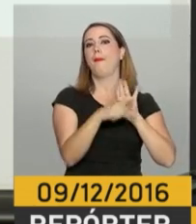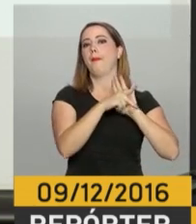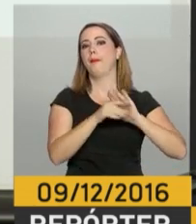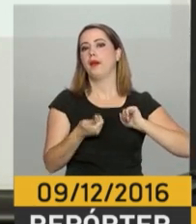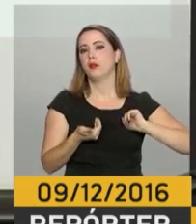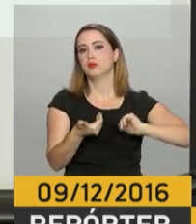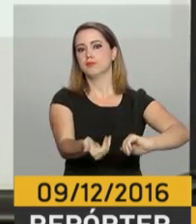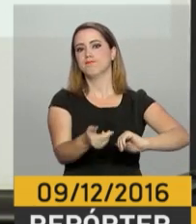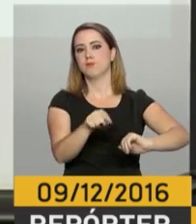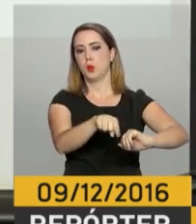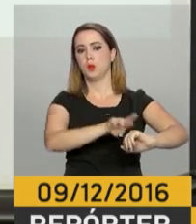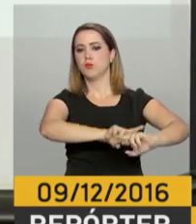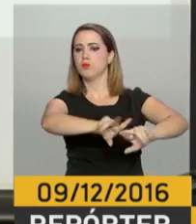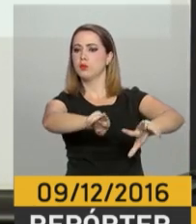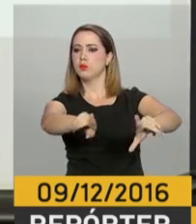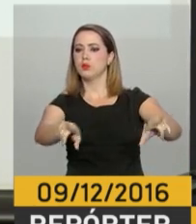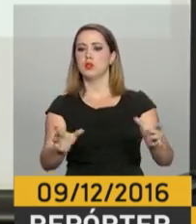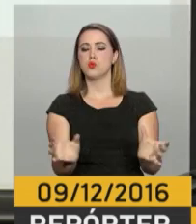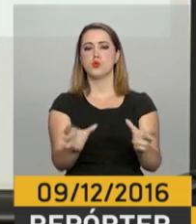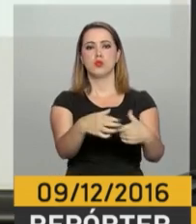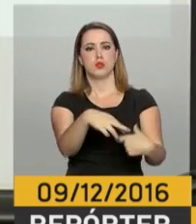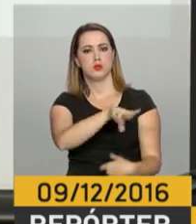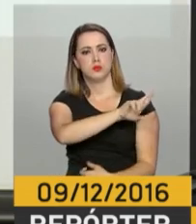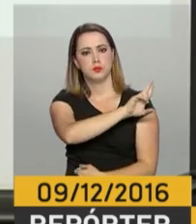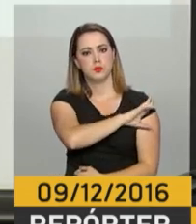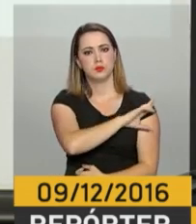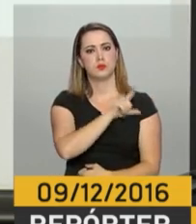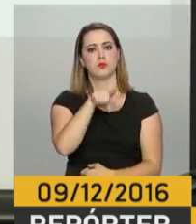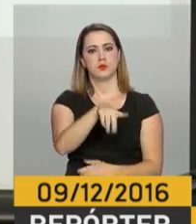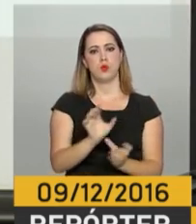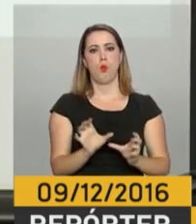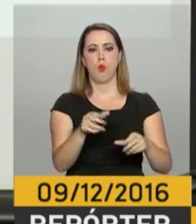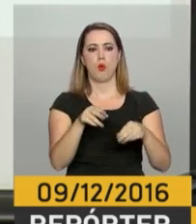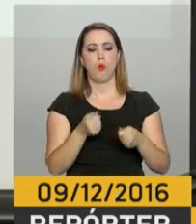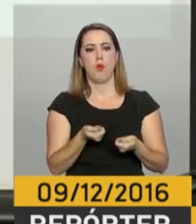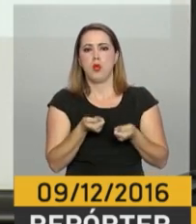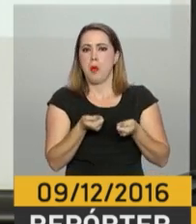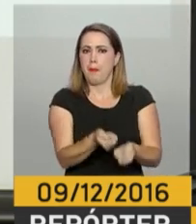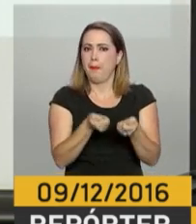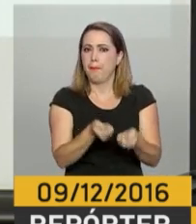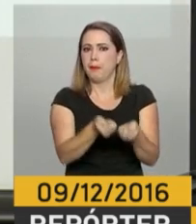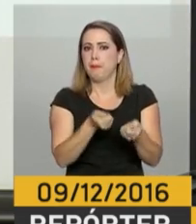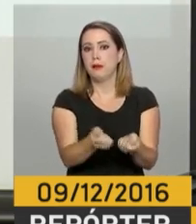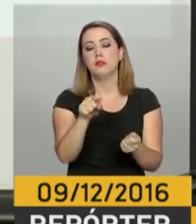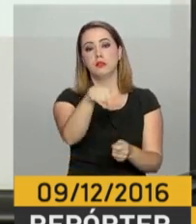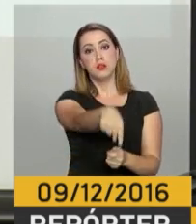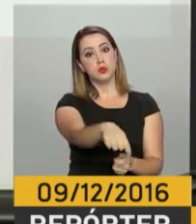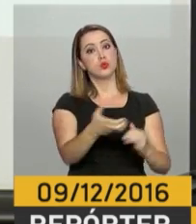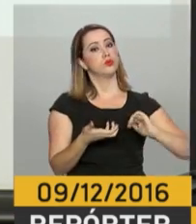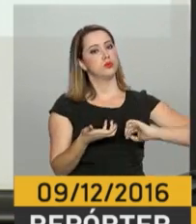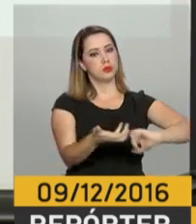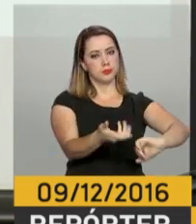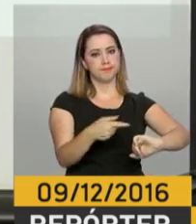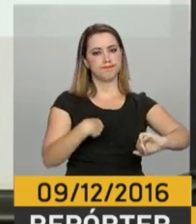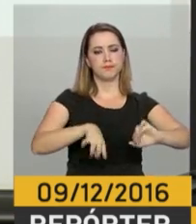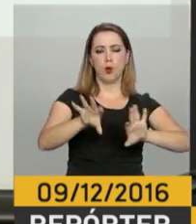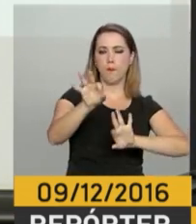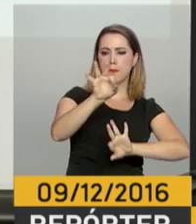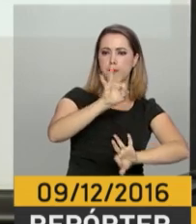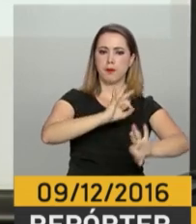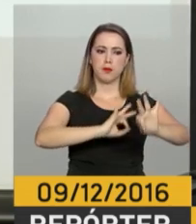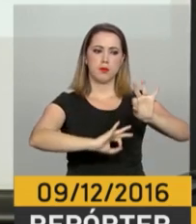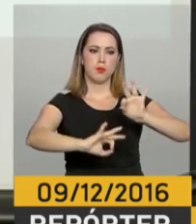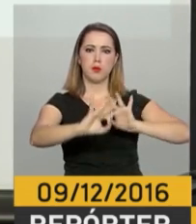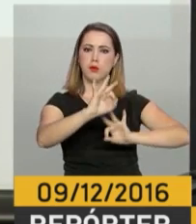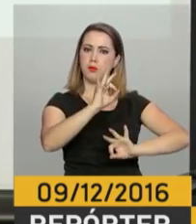Lá estarão as várias tendências, para lá irão as várias pressões. E nós vamos, naturalmente, adequar a reforma da